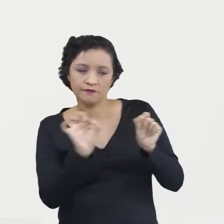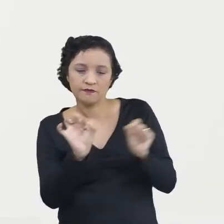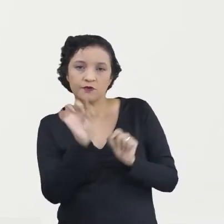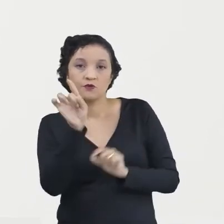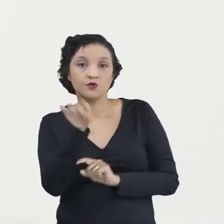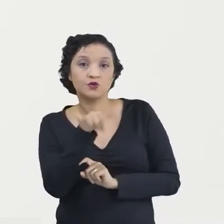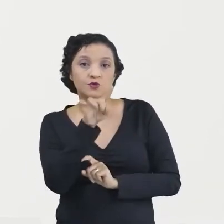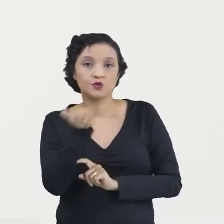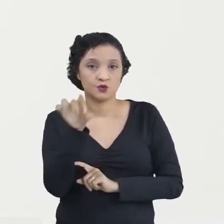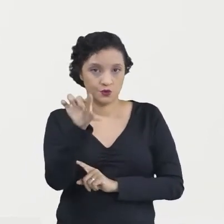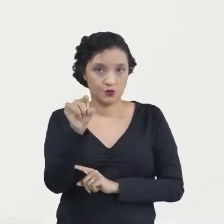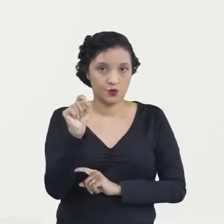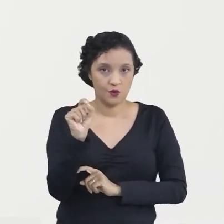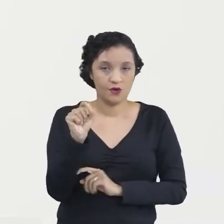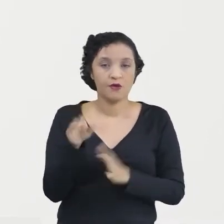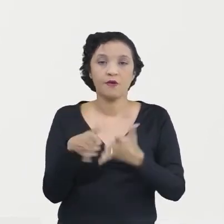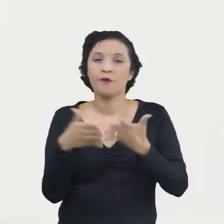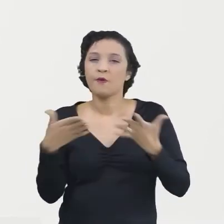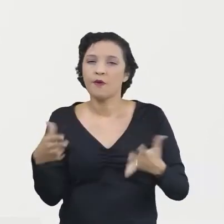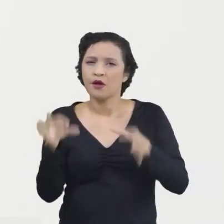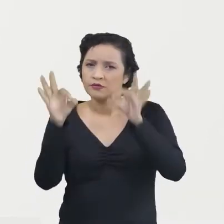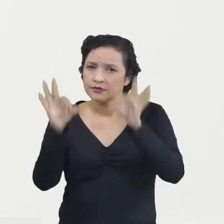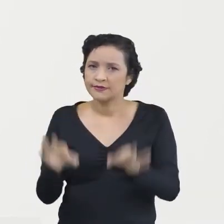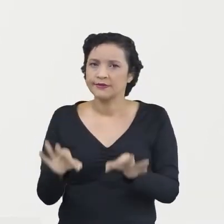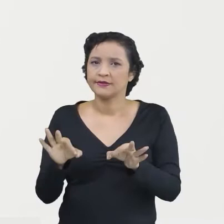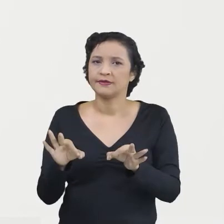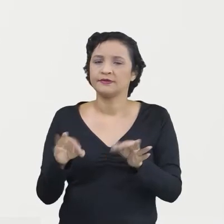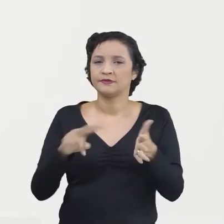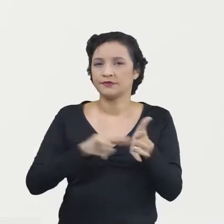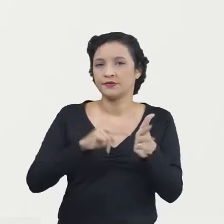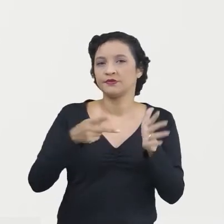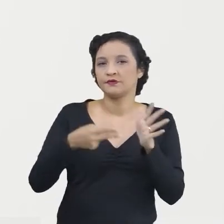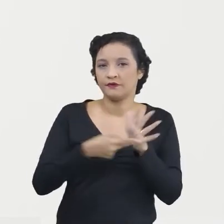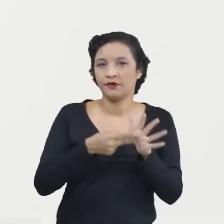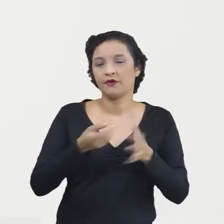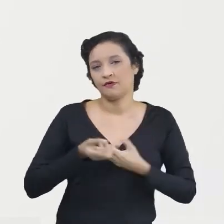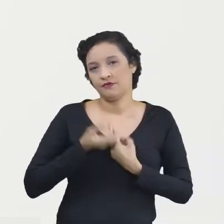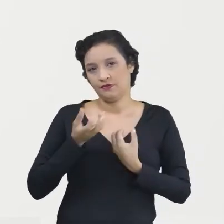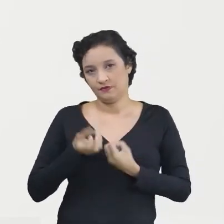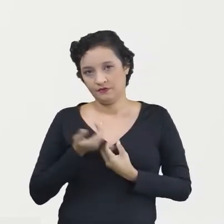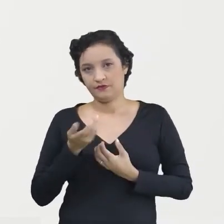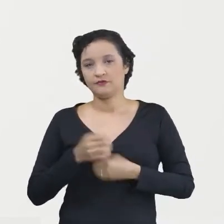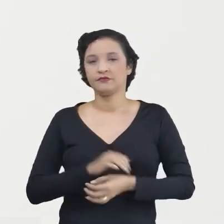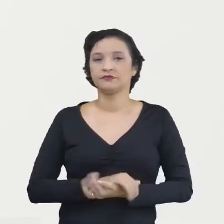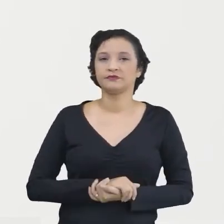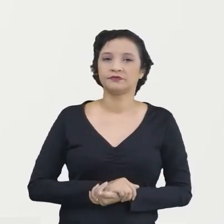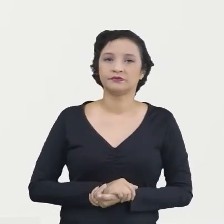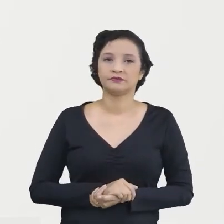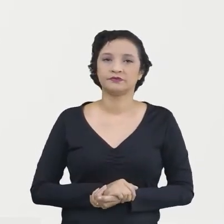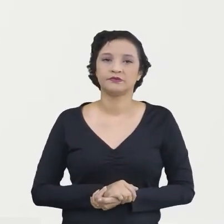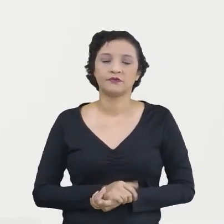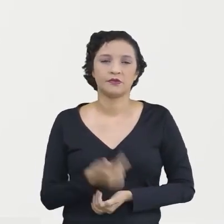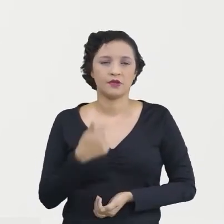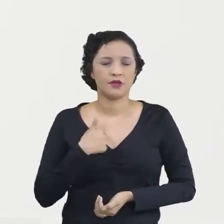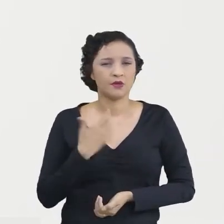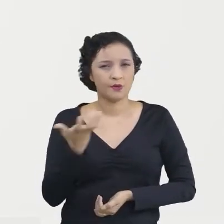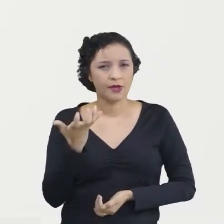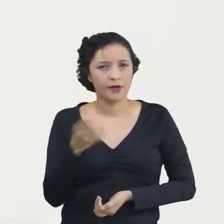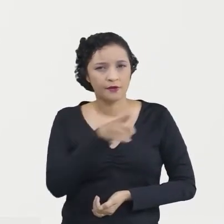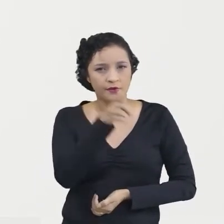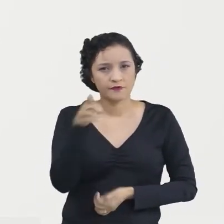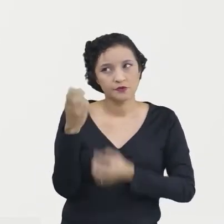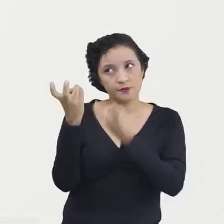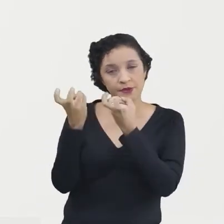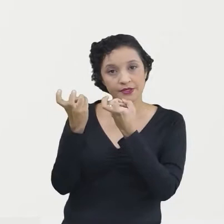se aproxima da expressão que o autor queria transmitir. O que eu quero que vocês percebam aqui, eu